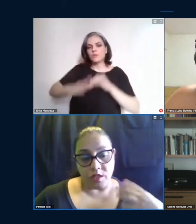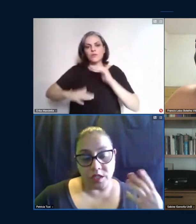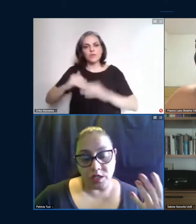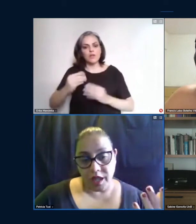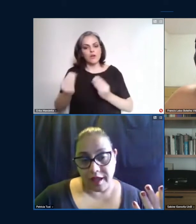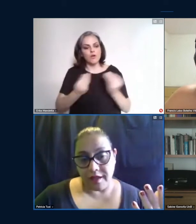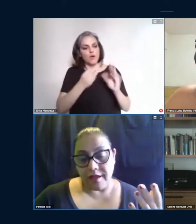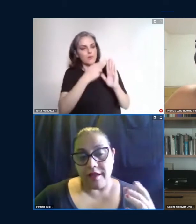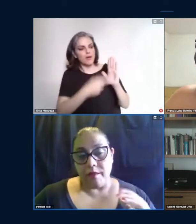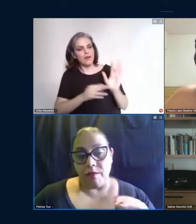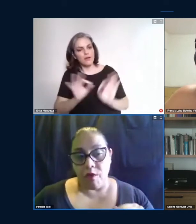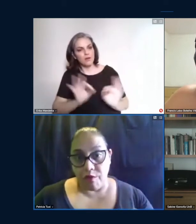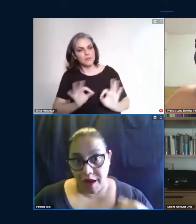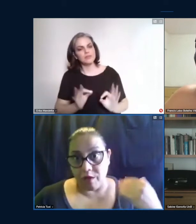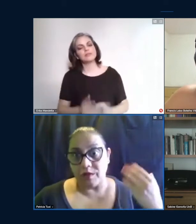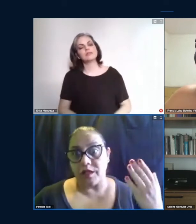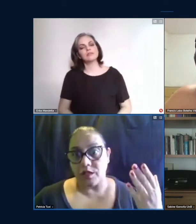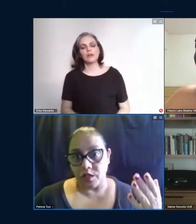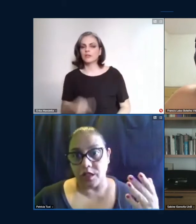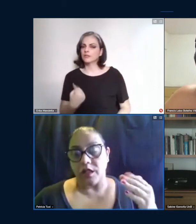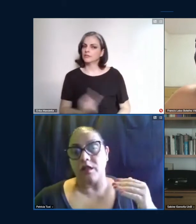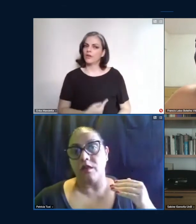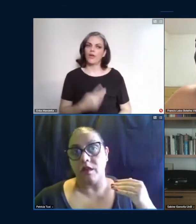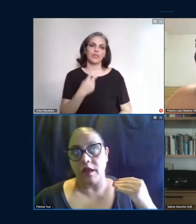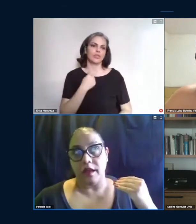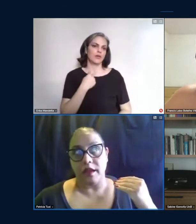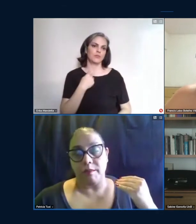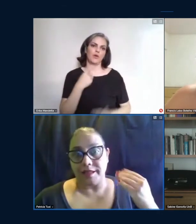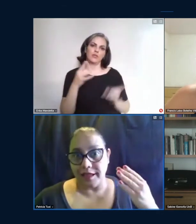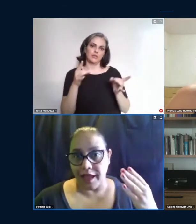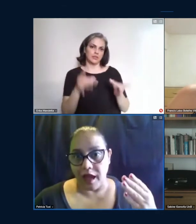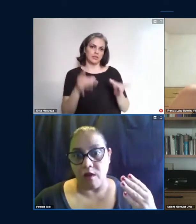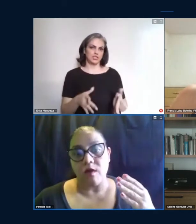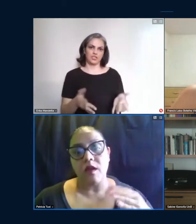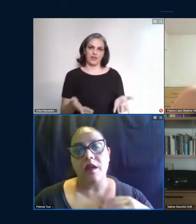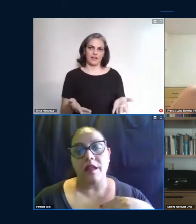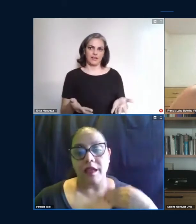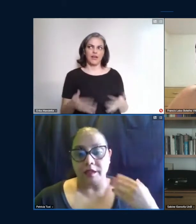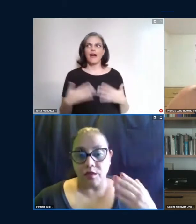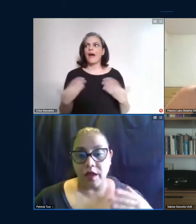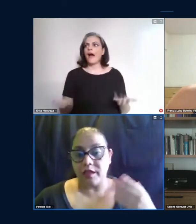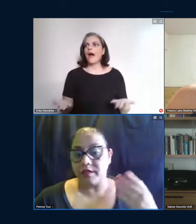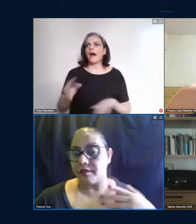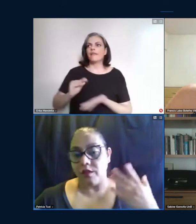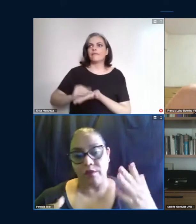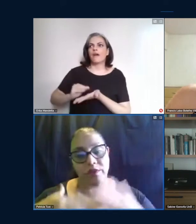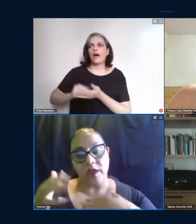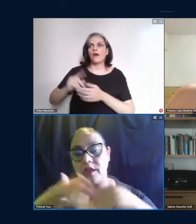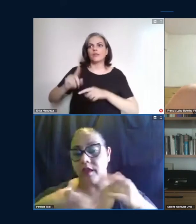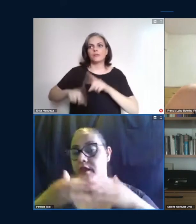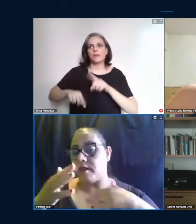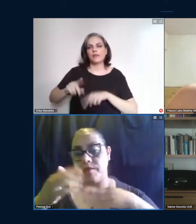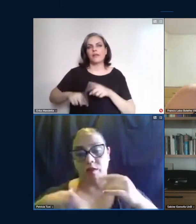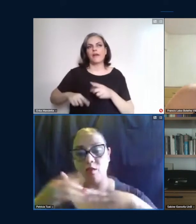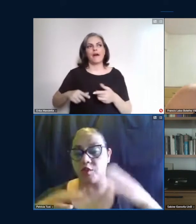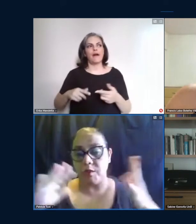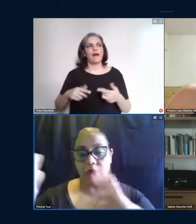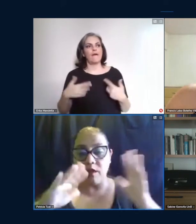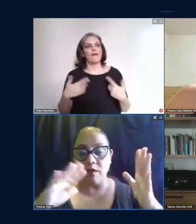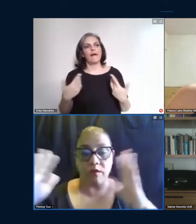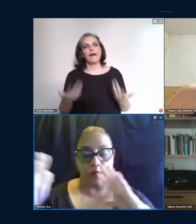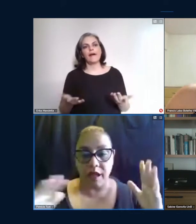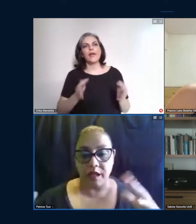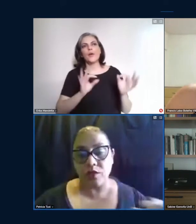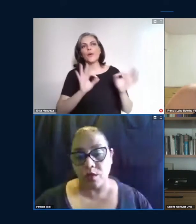gente não pode deixar por falta de material que essa organização fique num